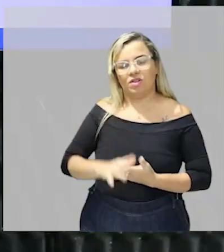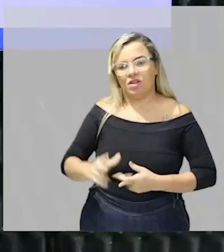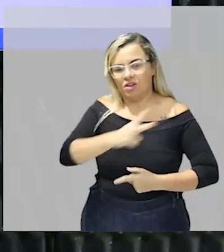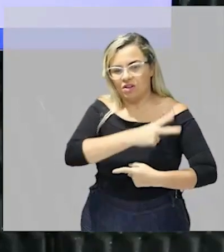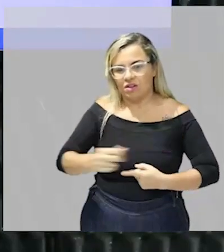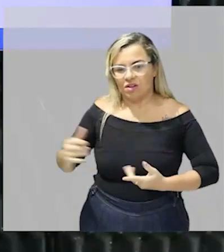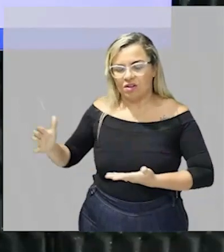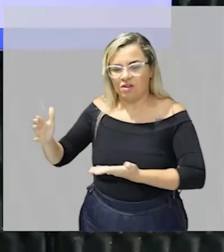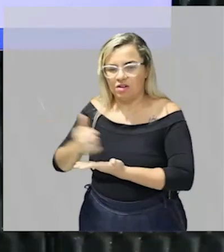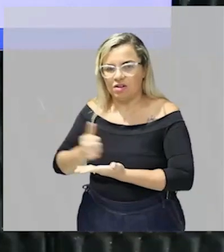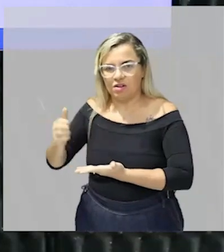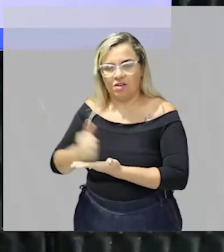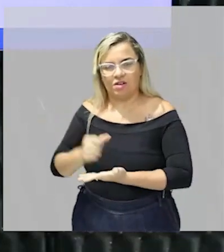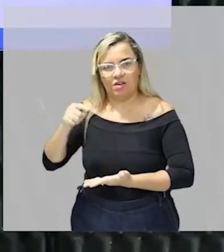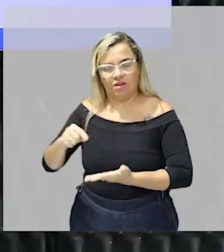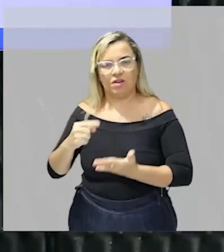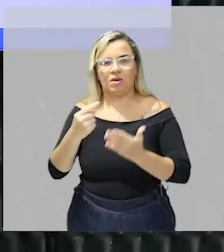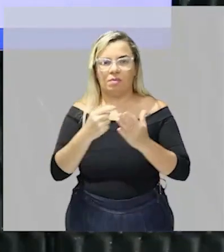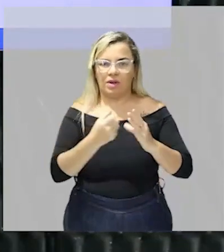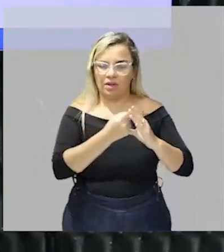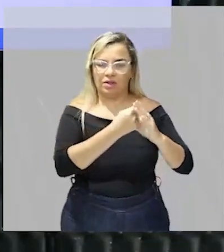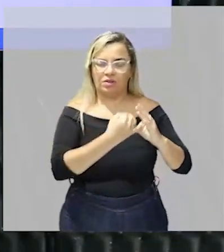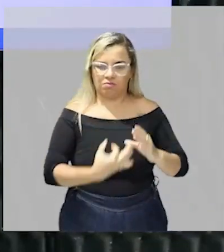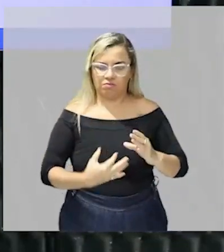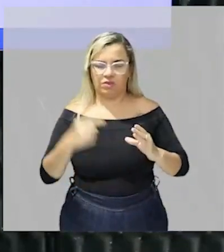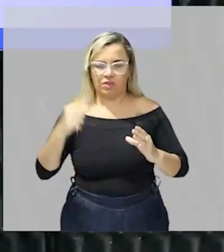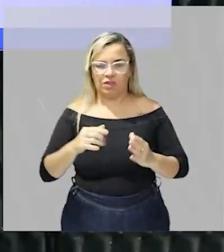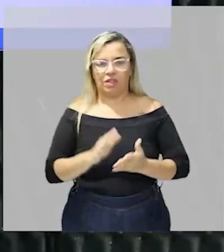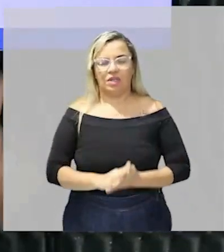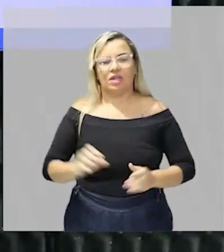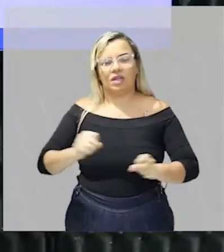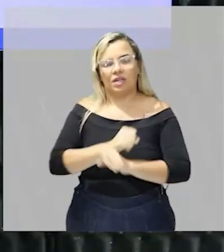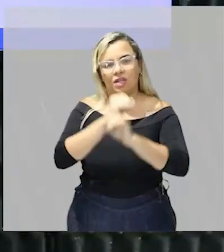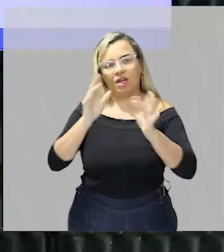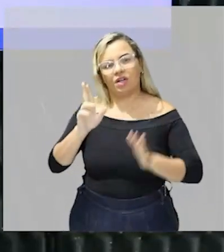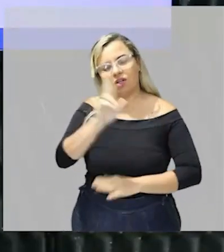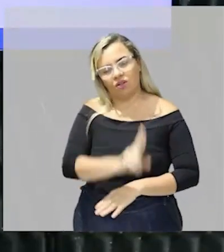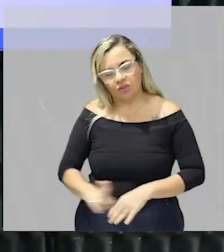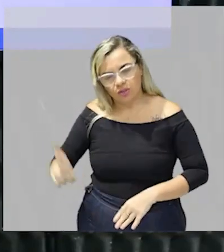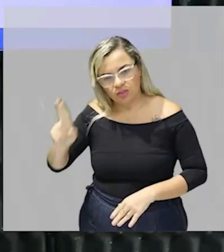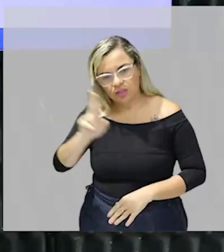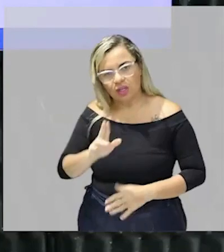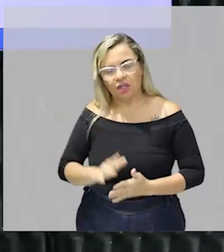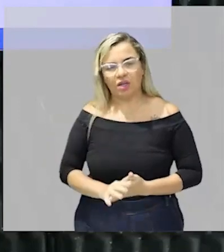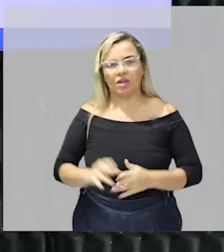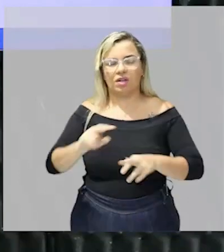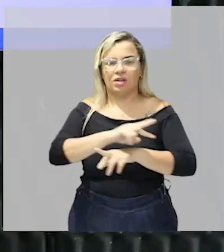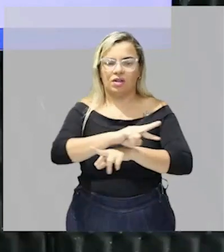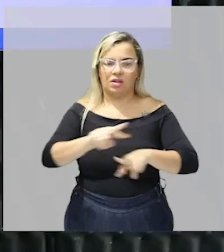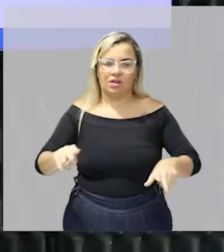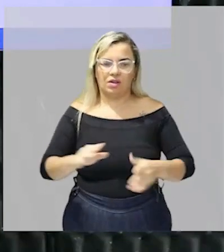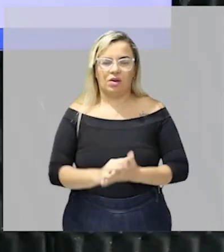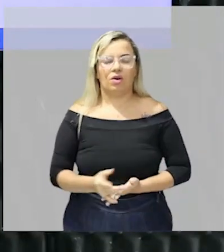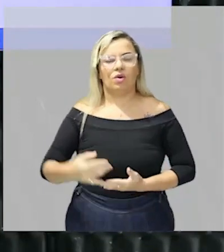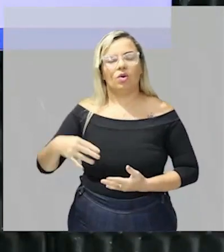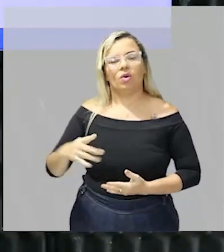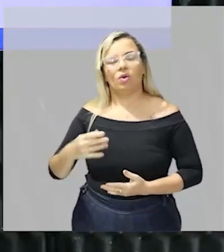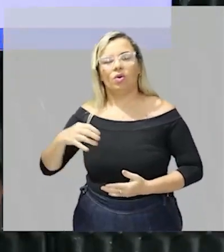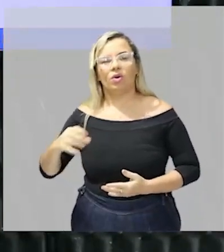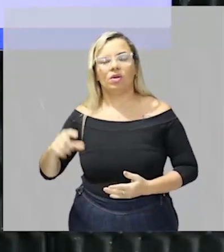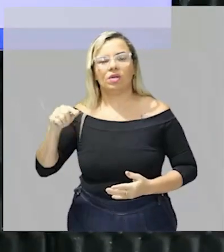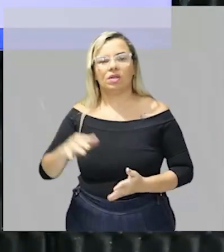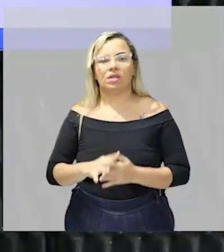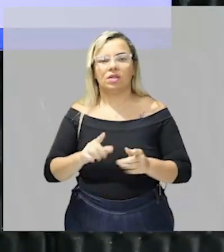ponto imediato. Evidente que eles usaram outros mecanismos. Como diria Pablo Neruda, eles usaram